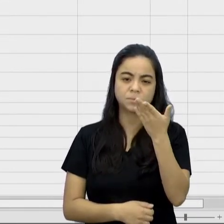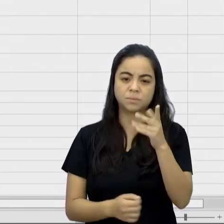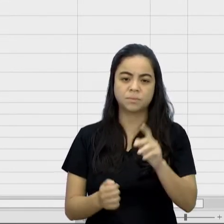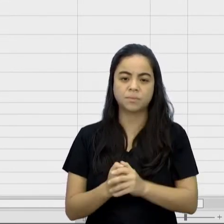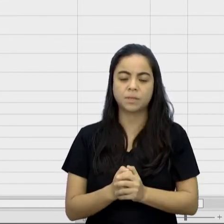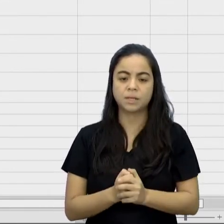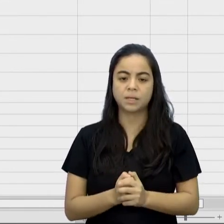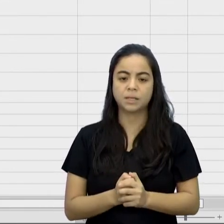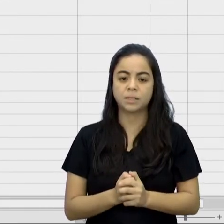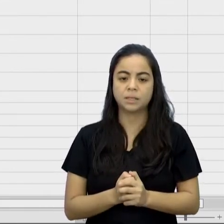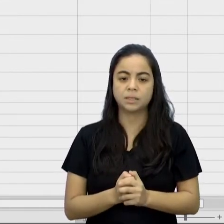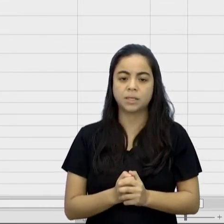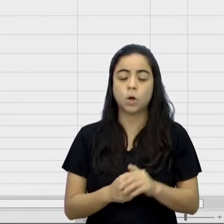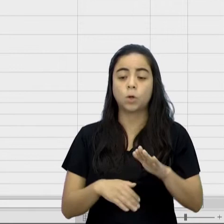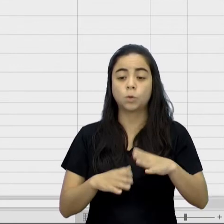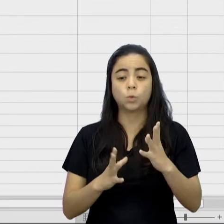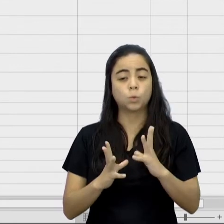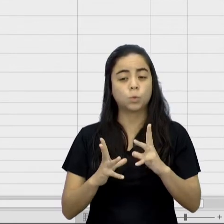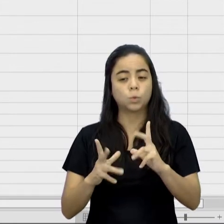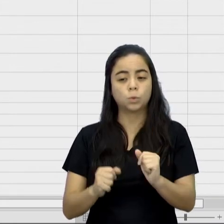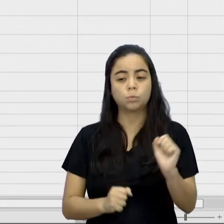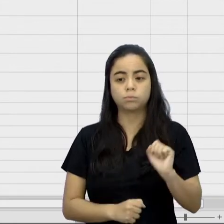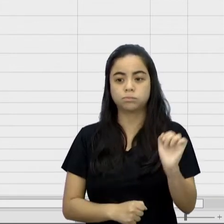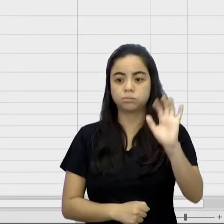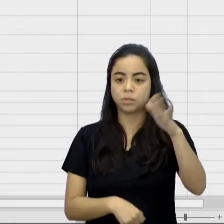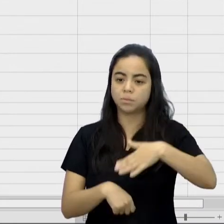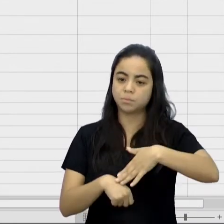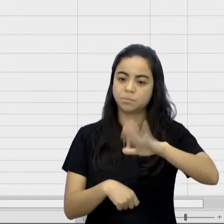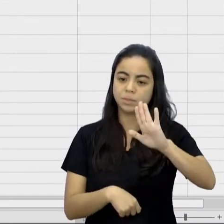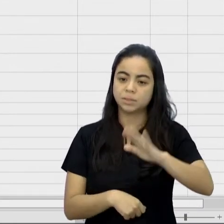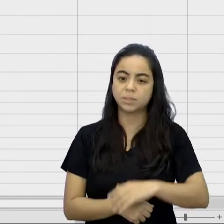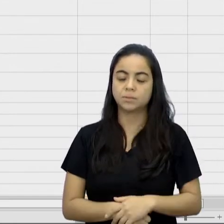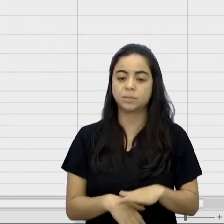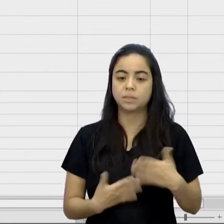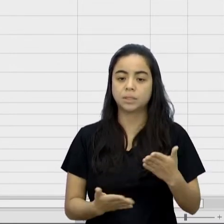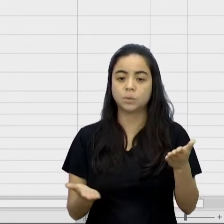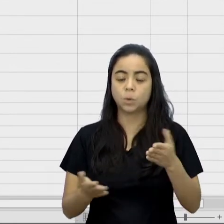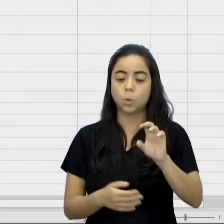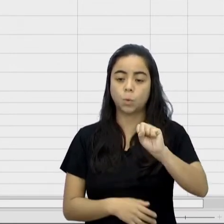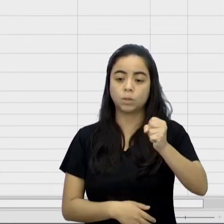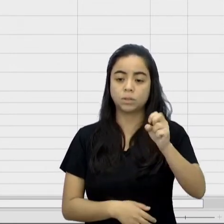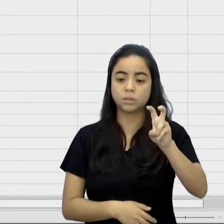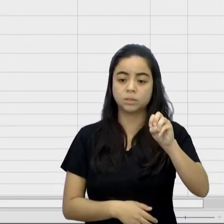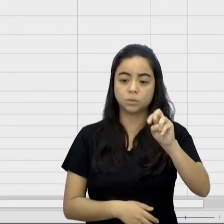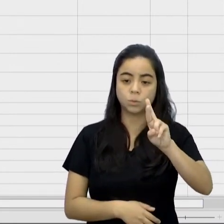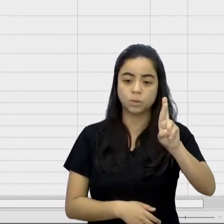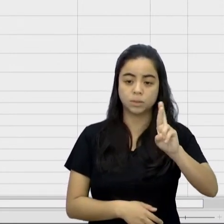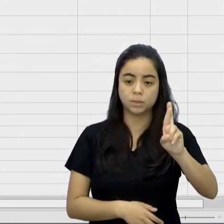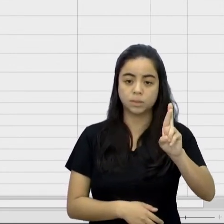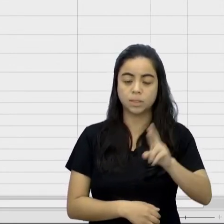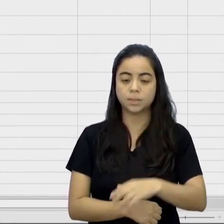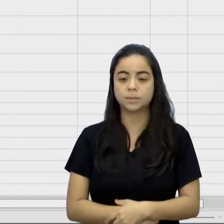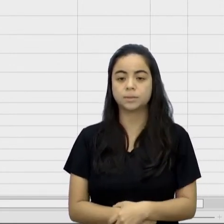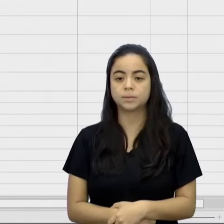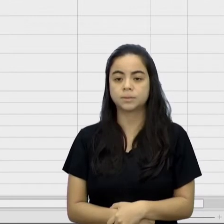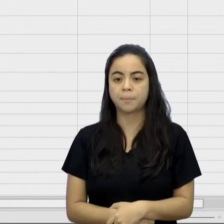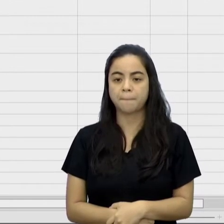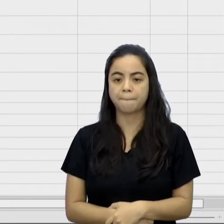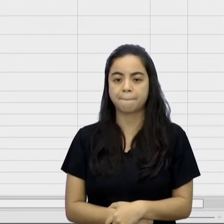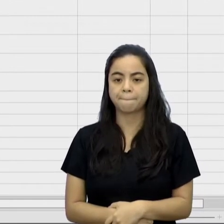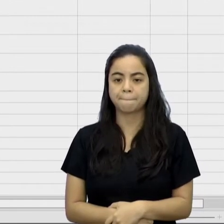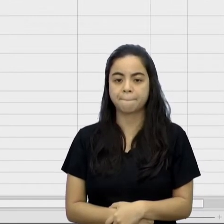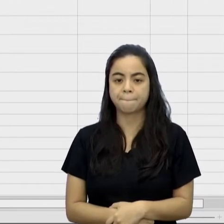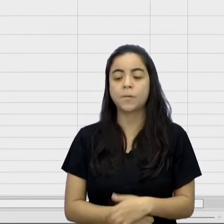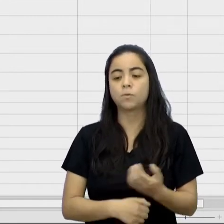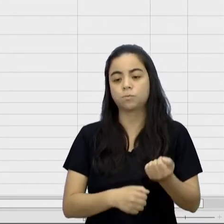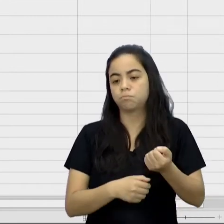tudo pode ter aumentado aí. Então, esse vez desses 600 foi para 850, valor realizado com alimentação. Eu quis um